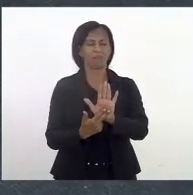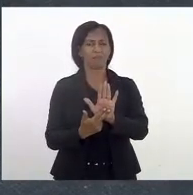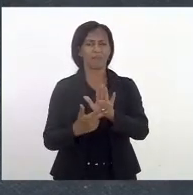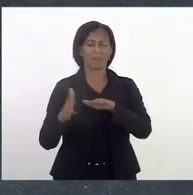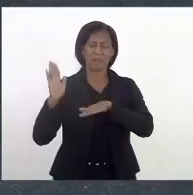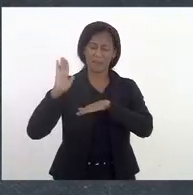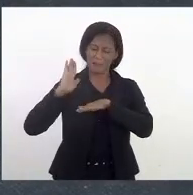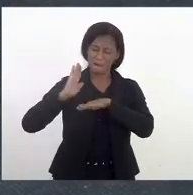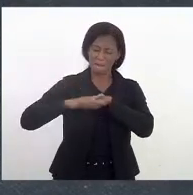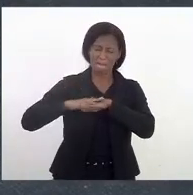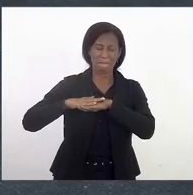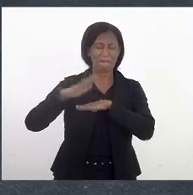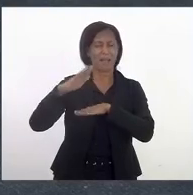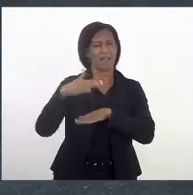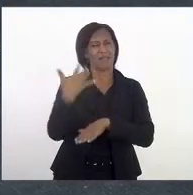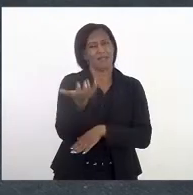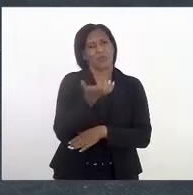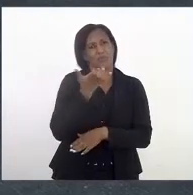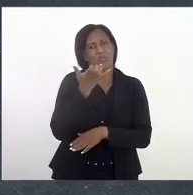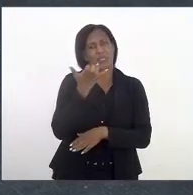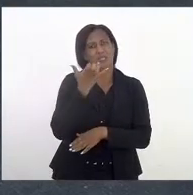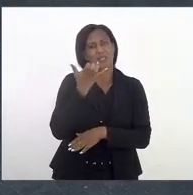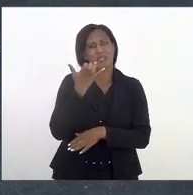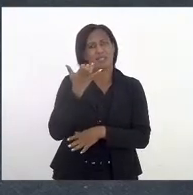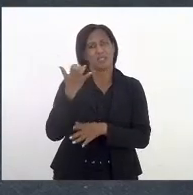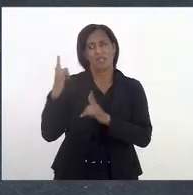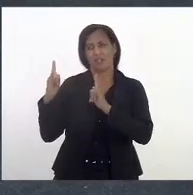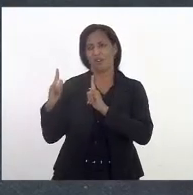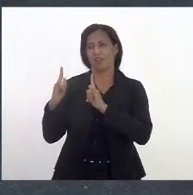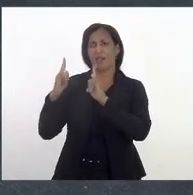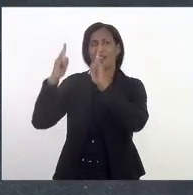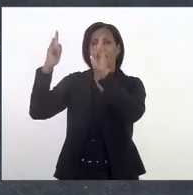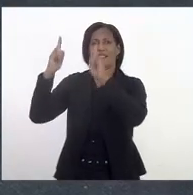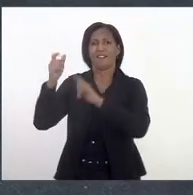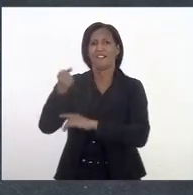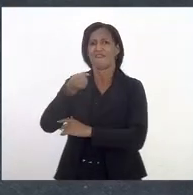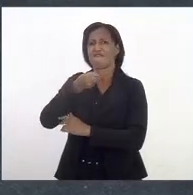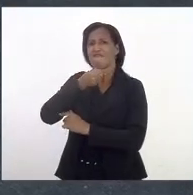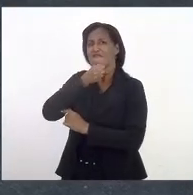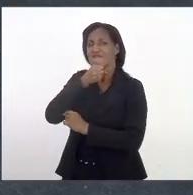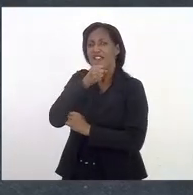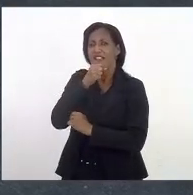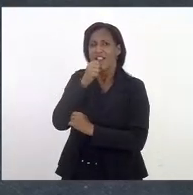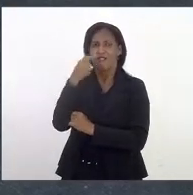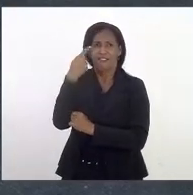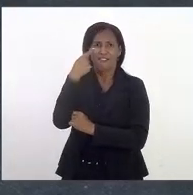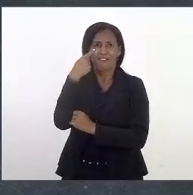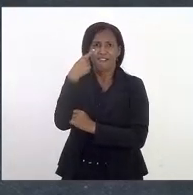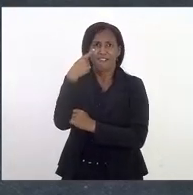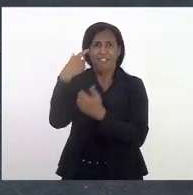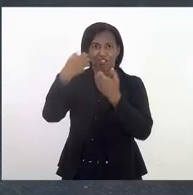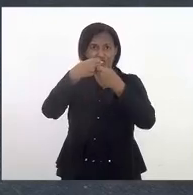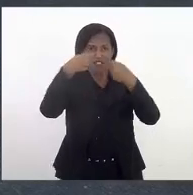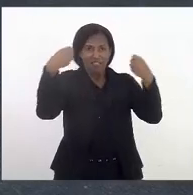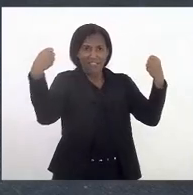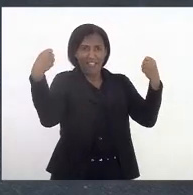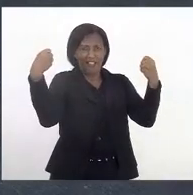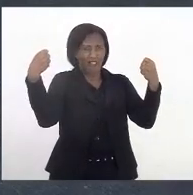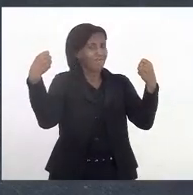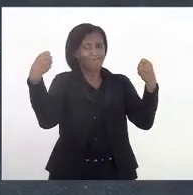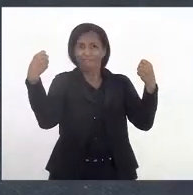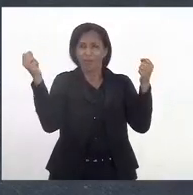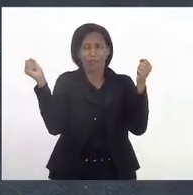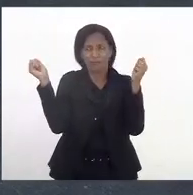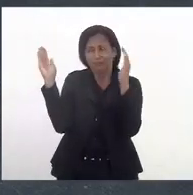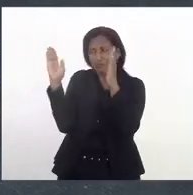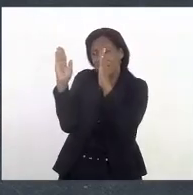a janela do prédio velho por que dá-se aqui eu tenho uma vestidinho do que eu vejo lá eu te mando Plenitude muito